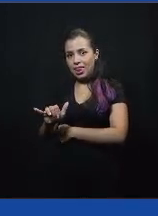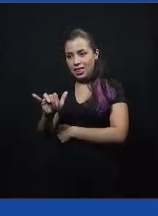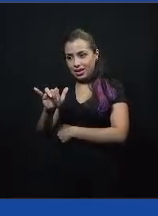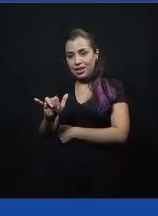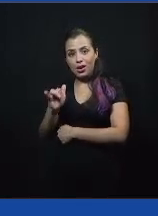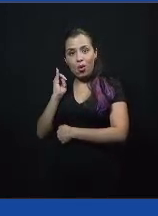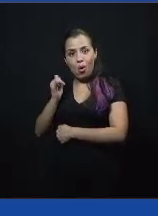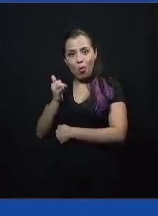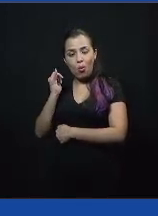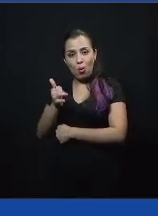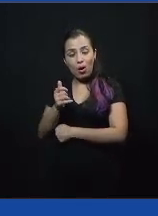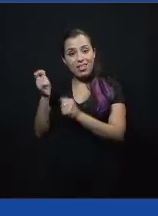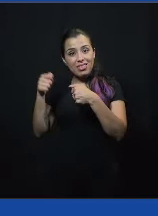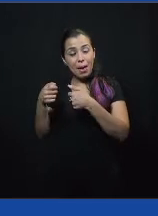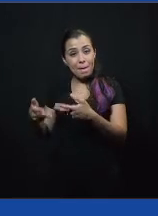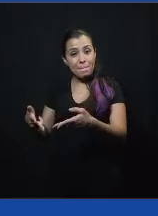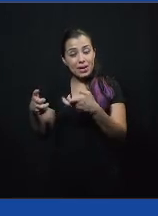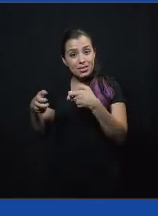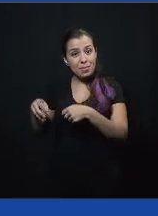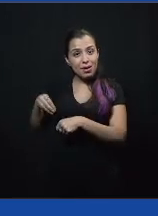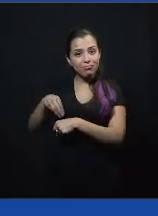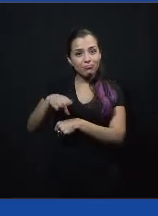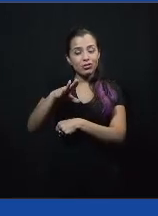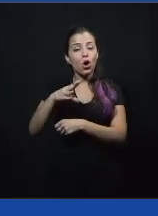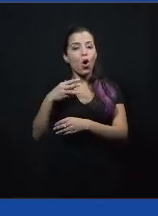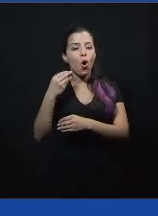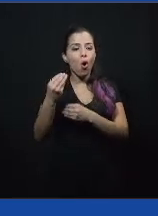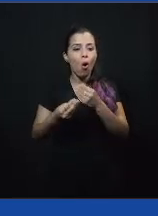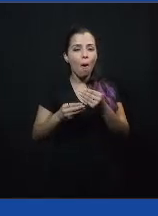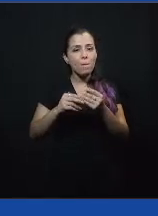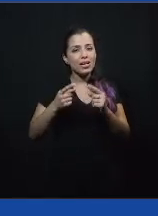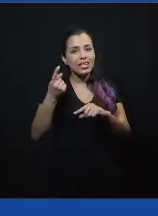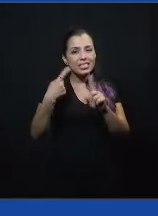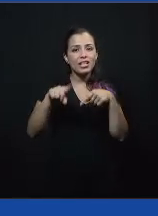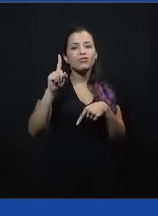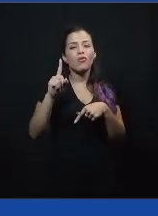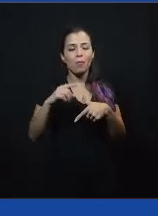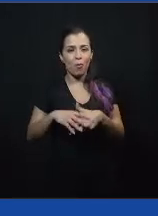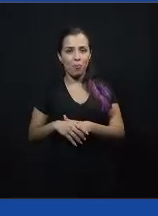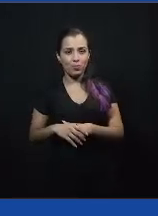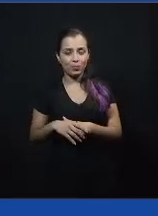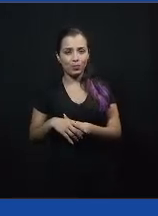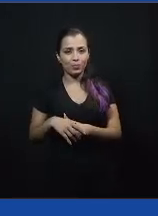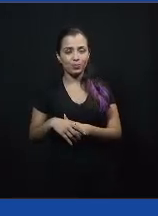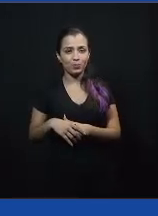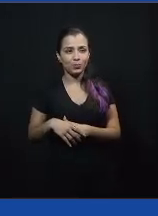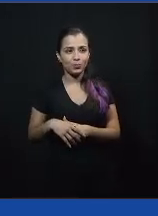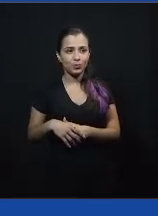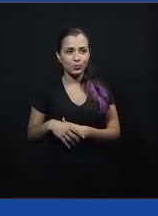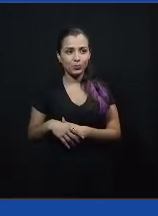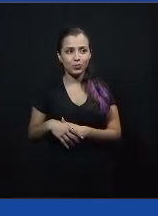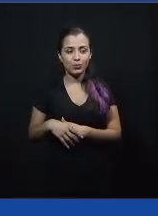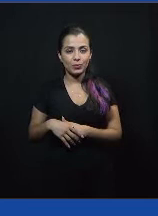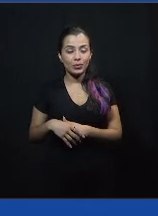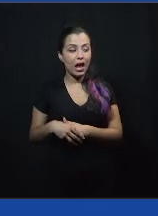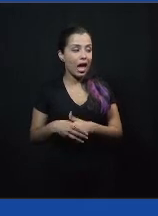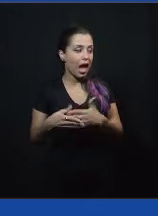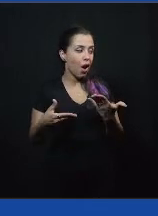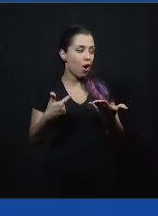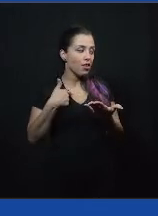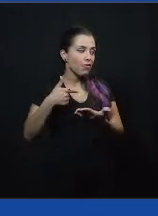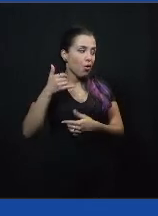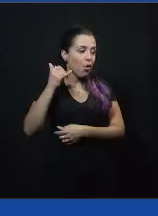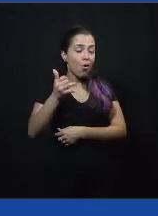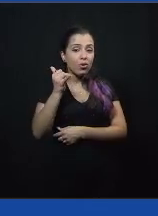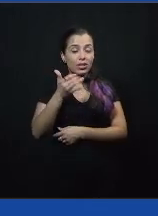perceber um pouco das Pistas de como que houve essa transformação Oi e eu vou contar um pouquinho para vocês a